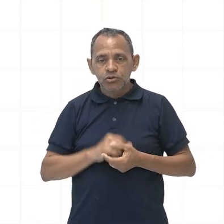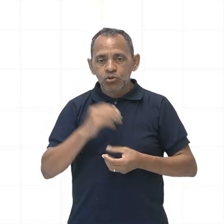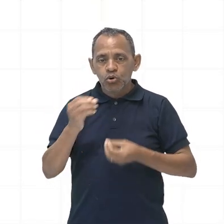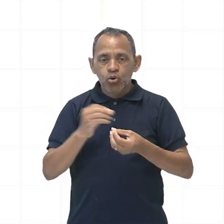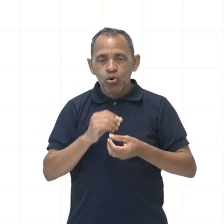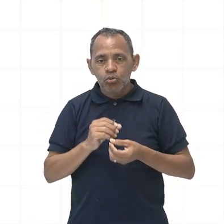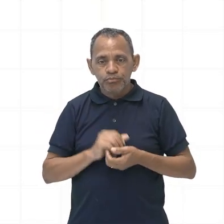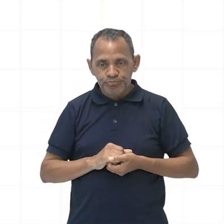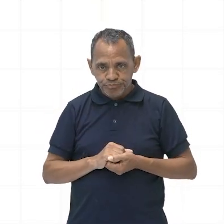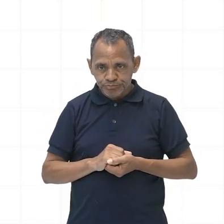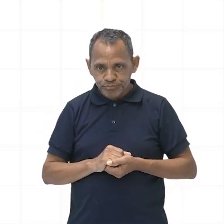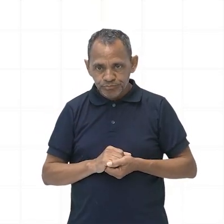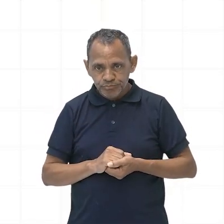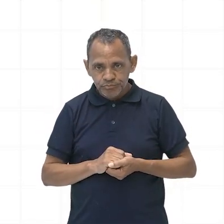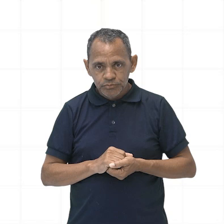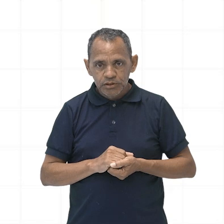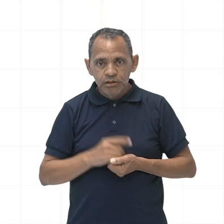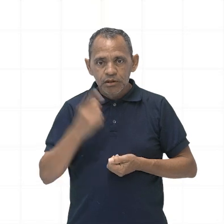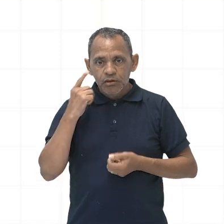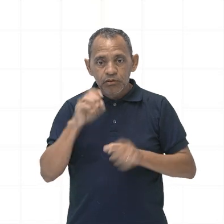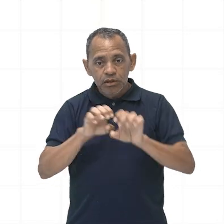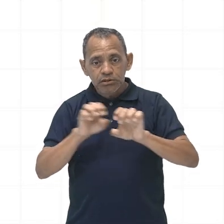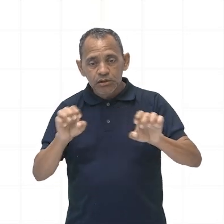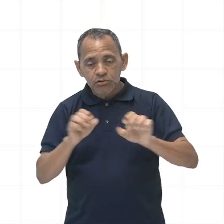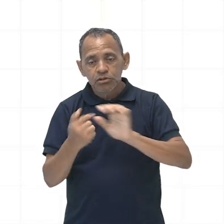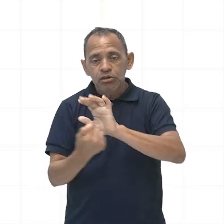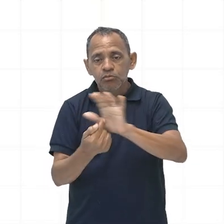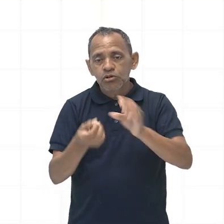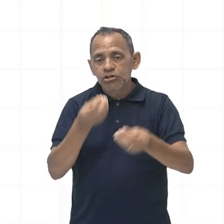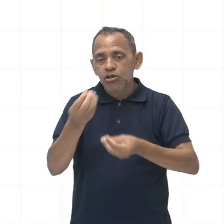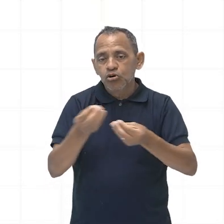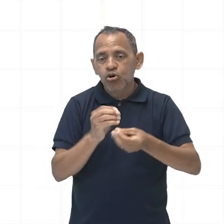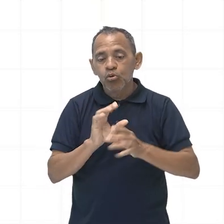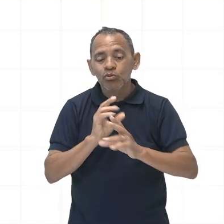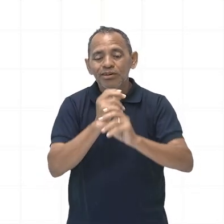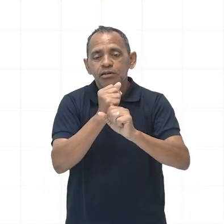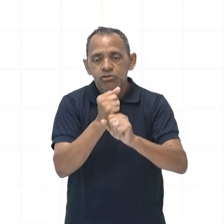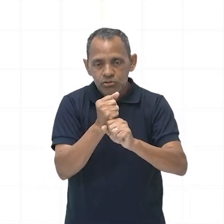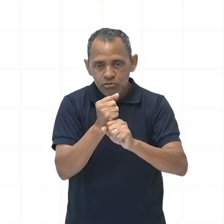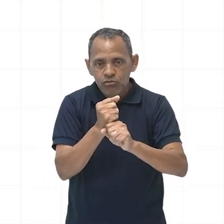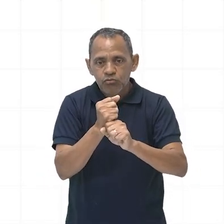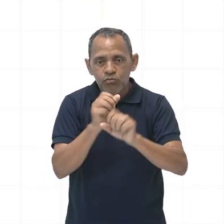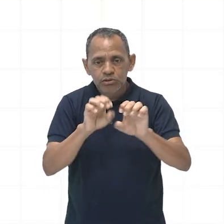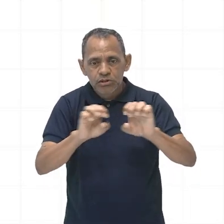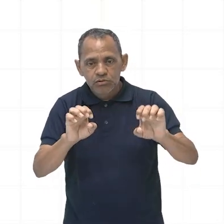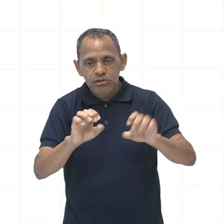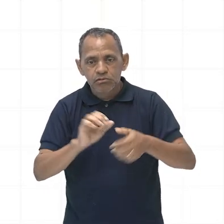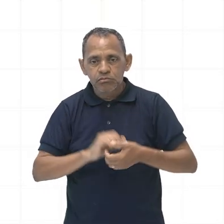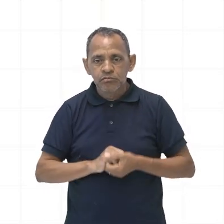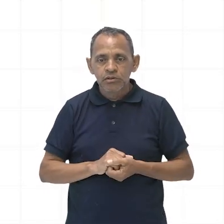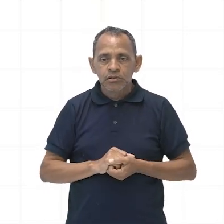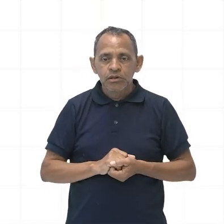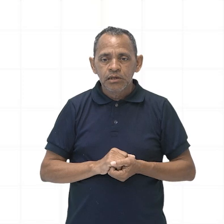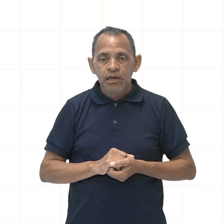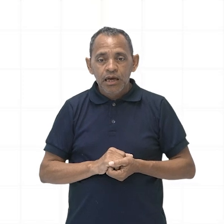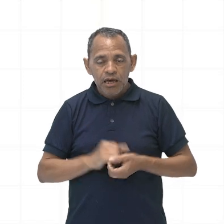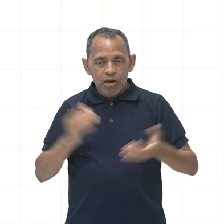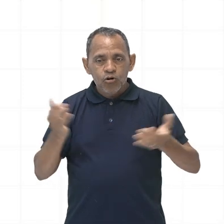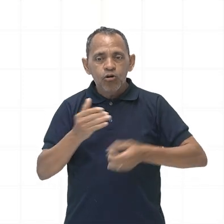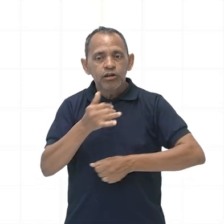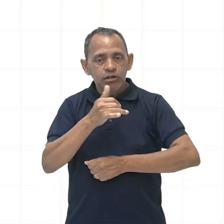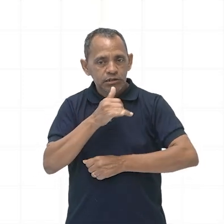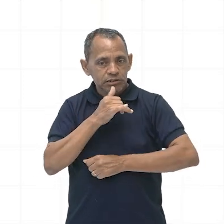dos catetos. Tudo bem? E agora nós vamos fazer um